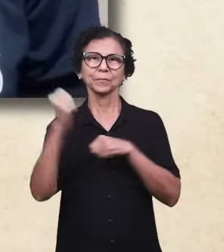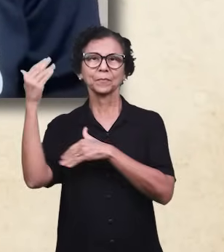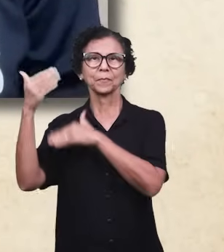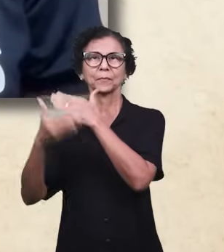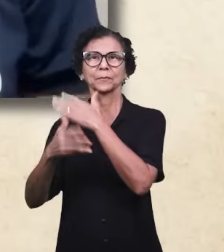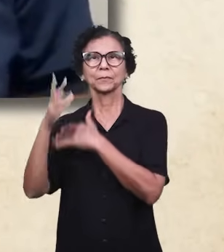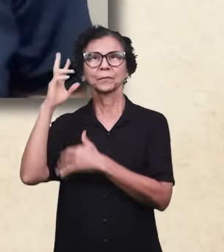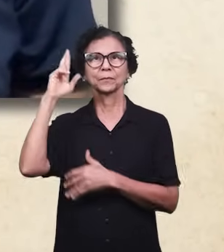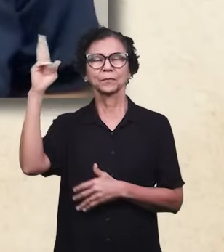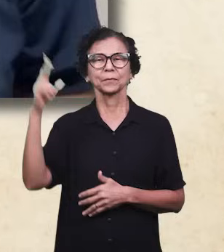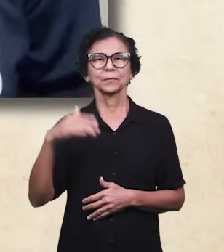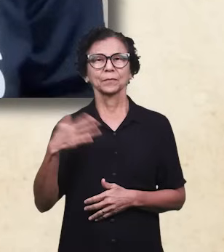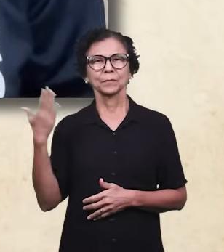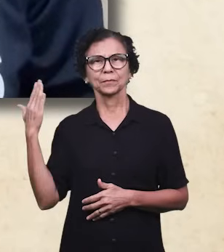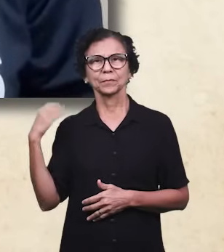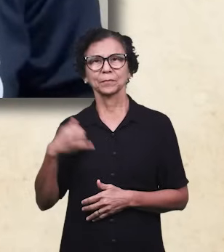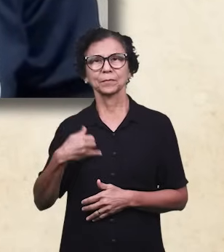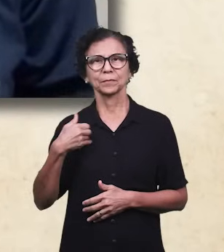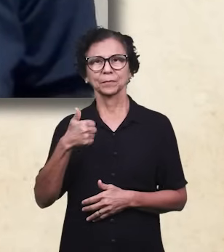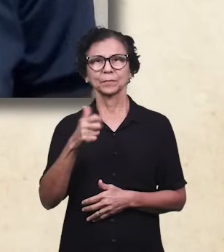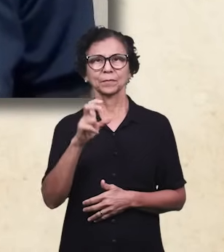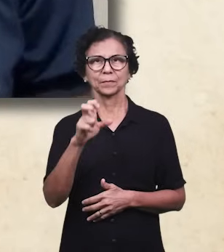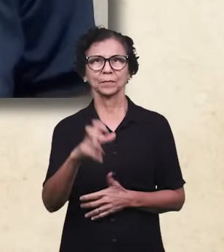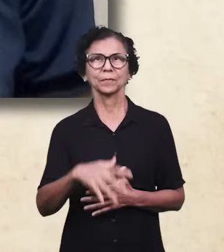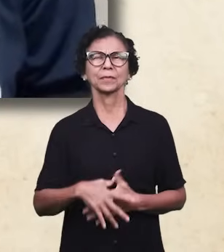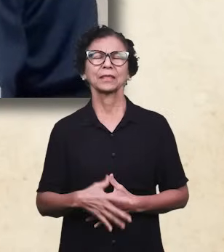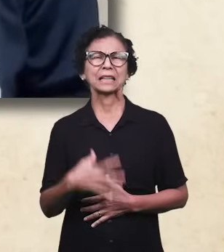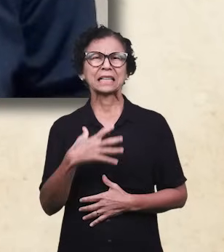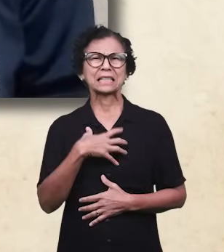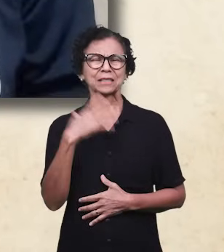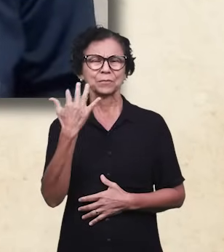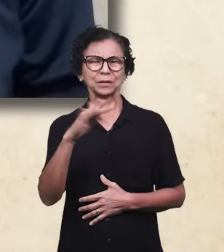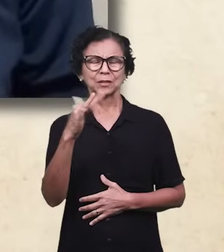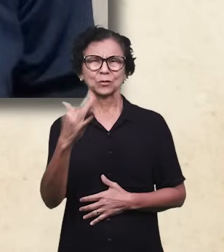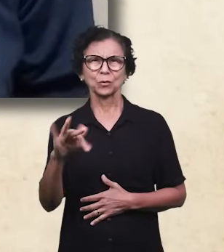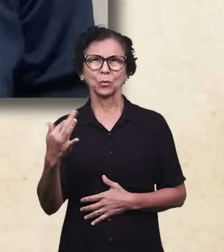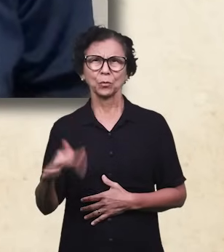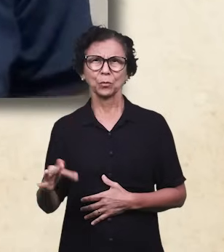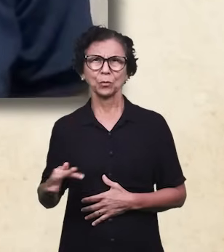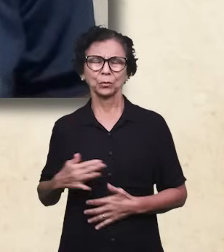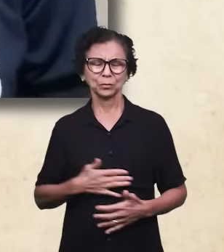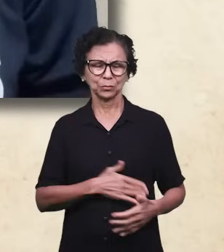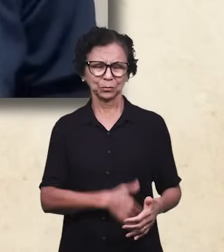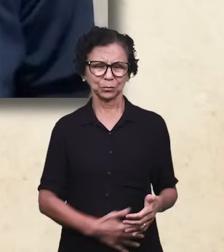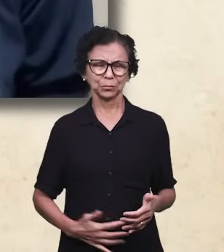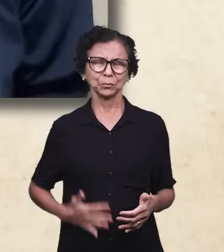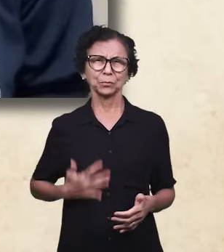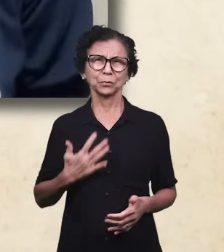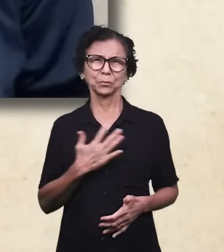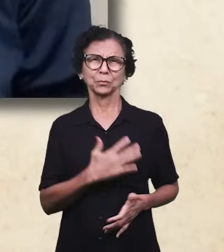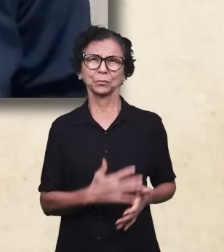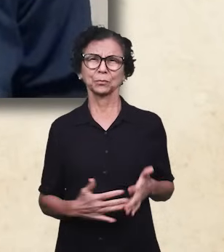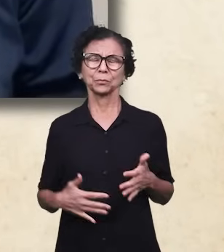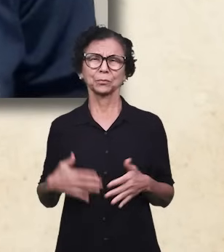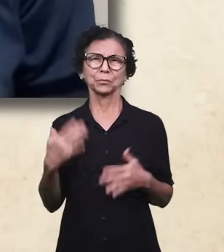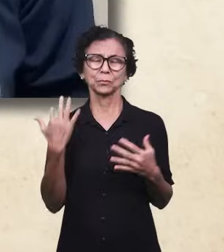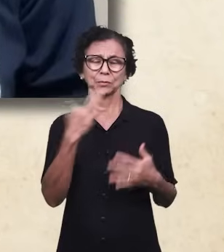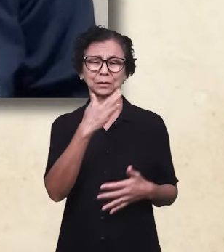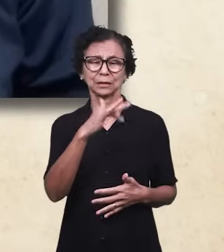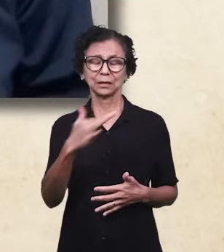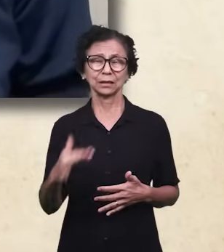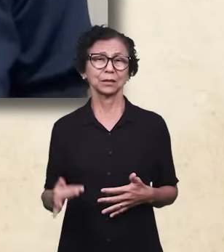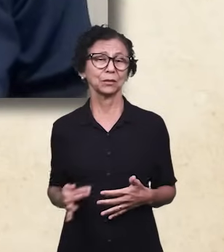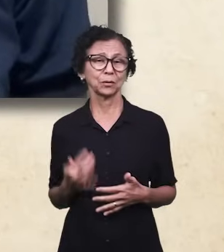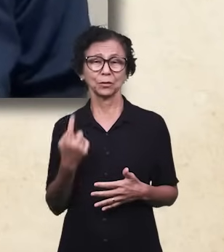do Senhor. Quando eu tinha 15 anos, eu comecei a sentir muitas dores abdominais e eu precisava ser hospitalizado, porque